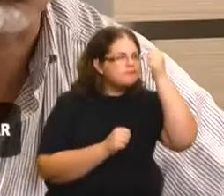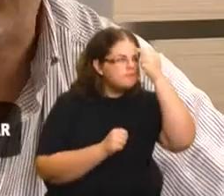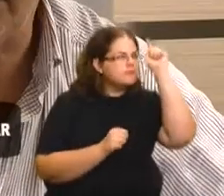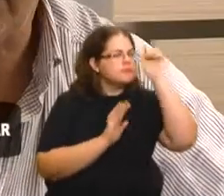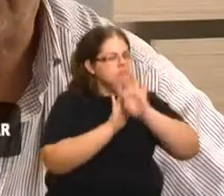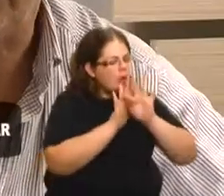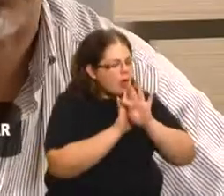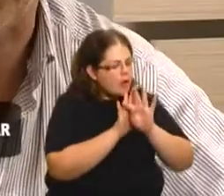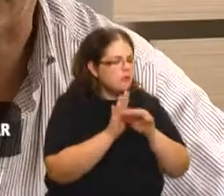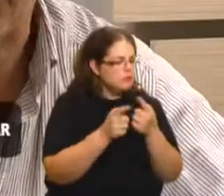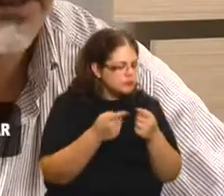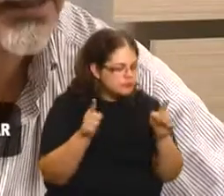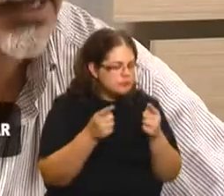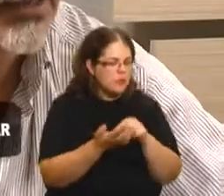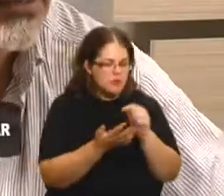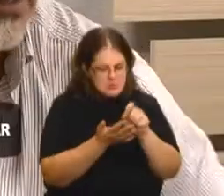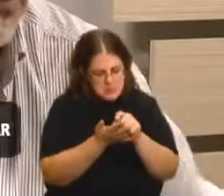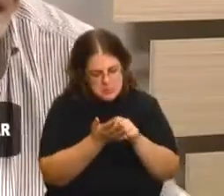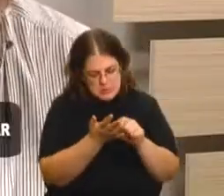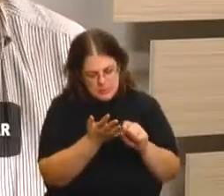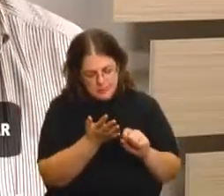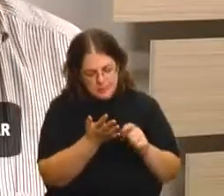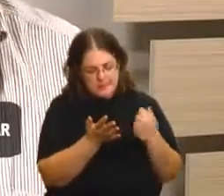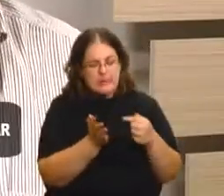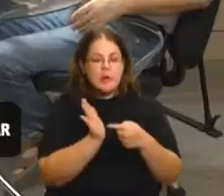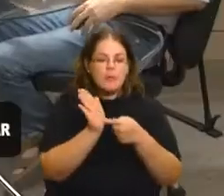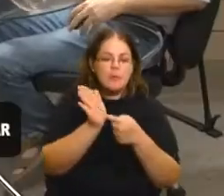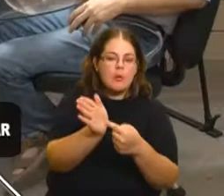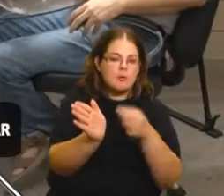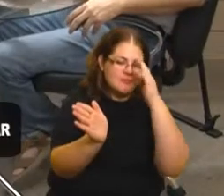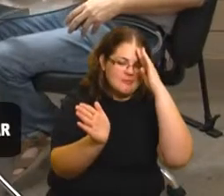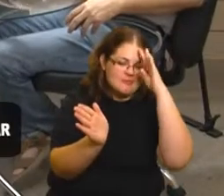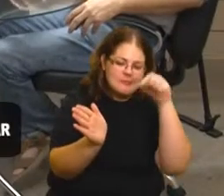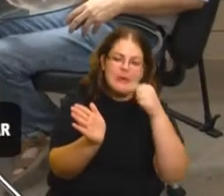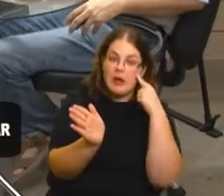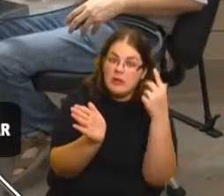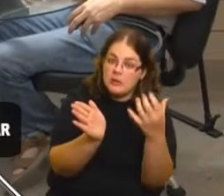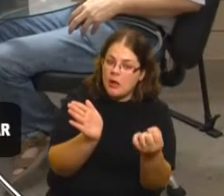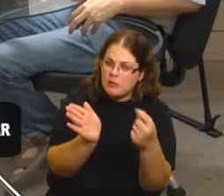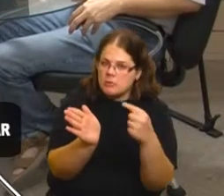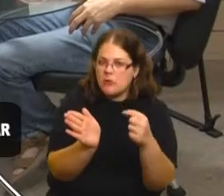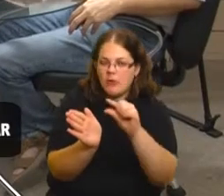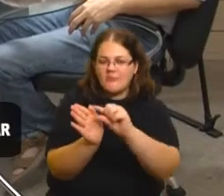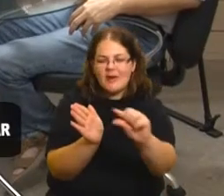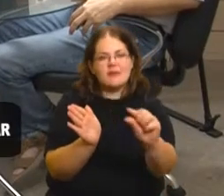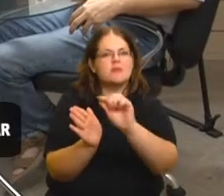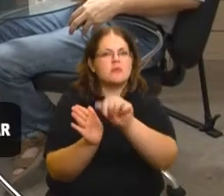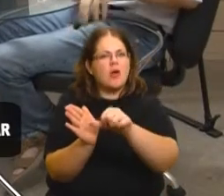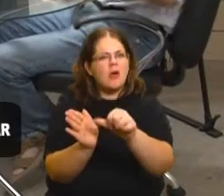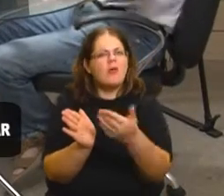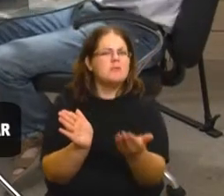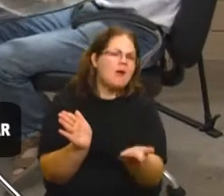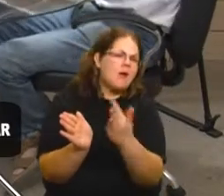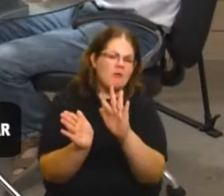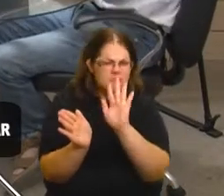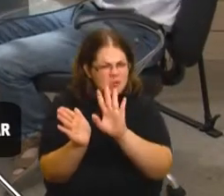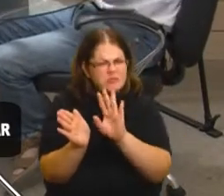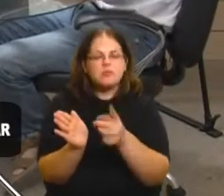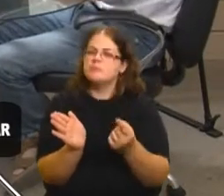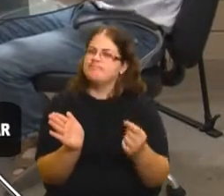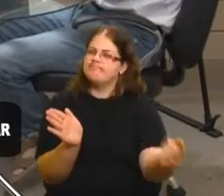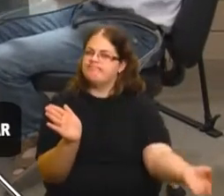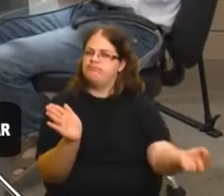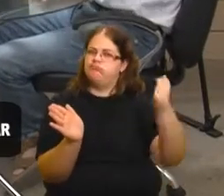de censura, formada por militares, e às vezes a frase inteira tinha que trocar, isso aqui não, ou então essa aqui... Peças